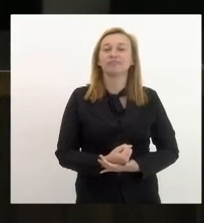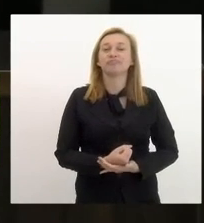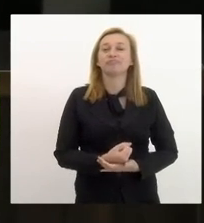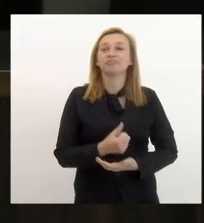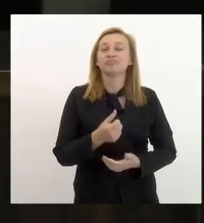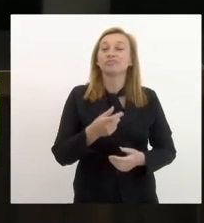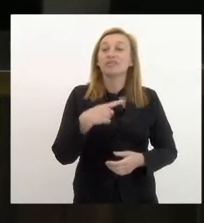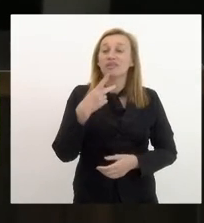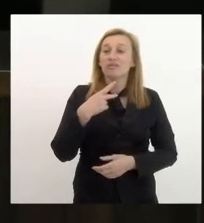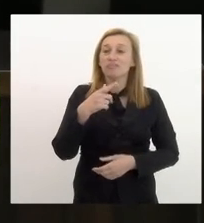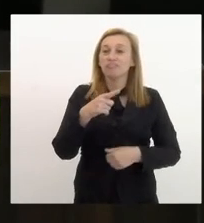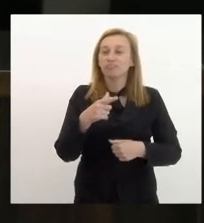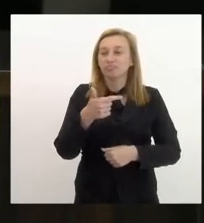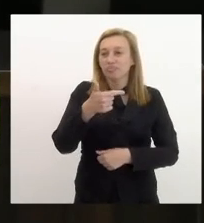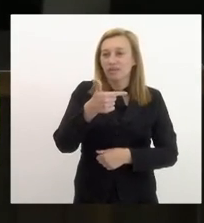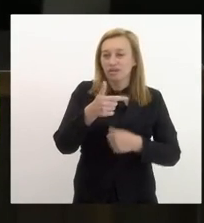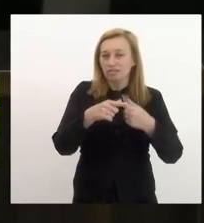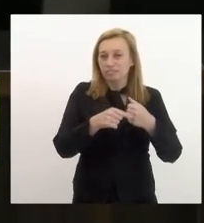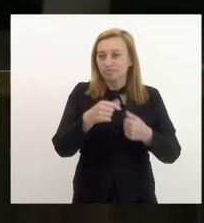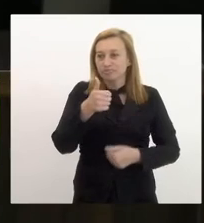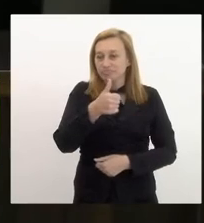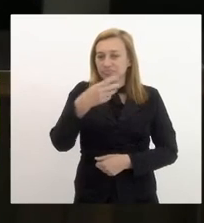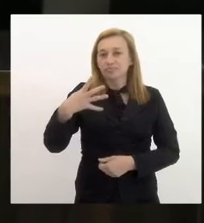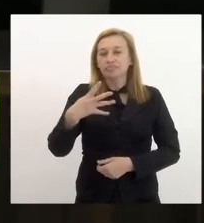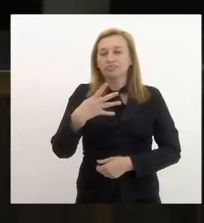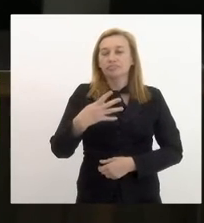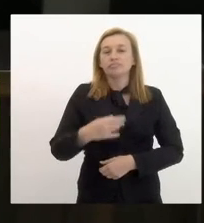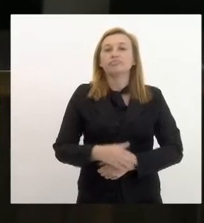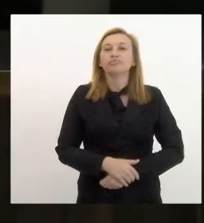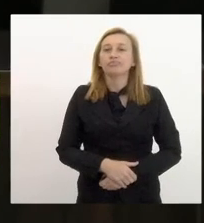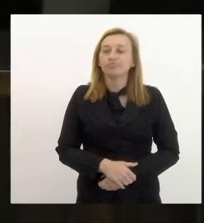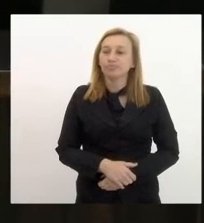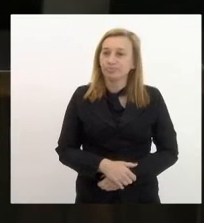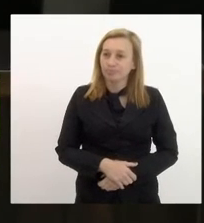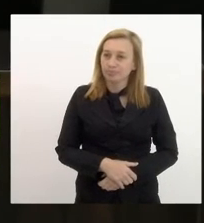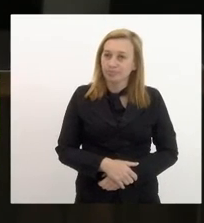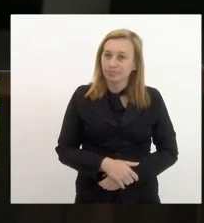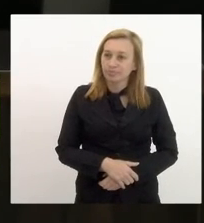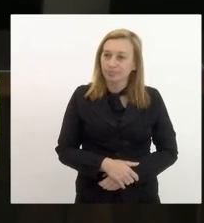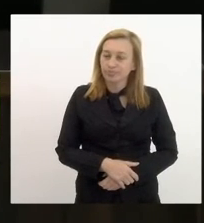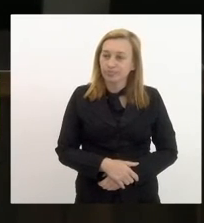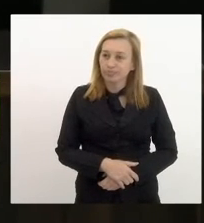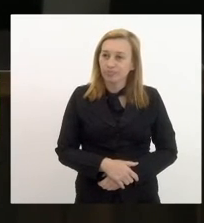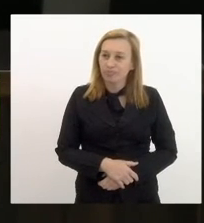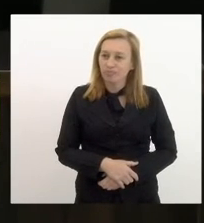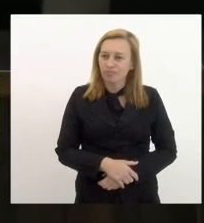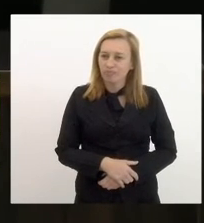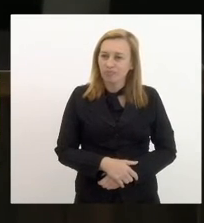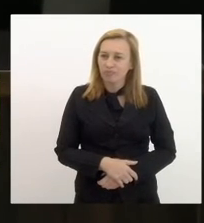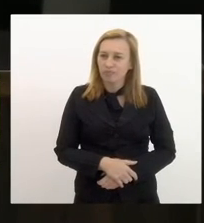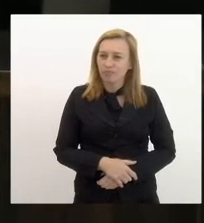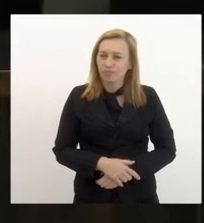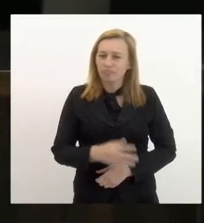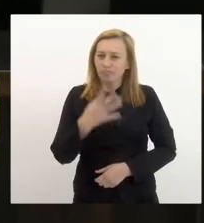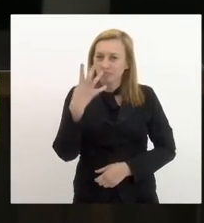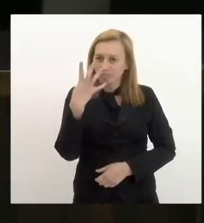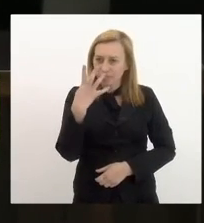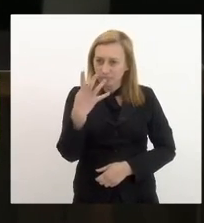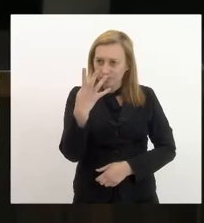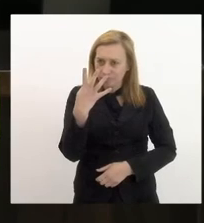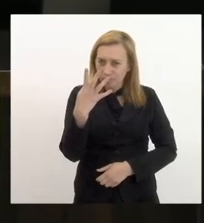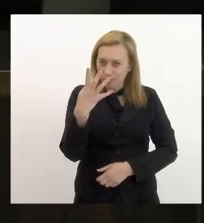fala o que que tem que ser considerado né Nós temos que de quatro